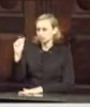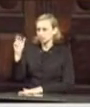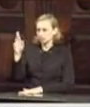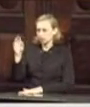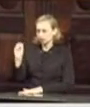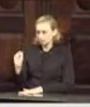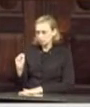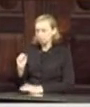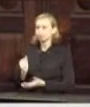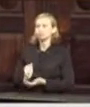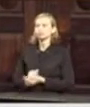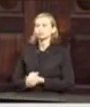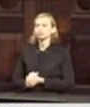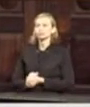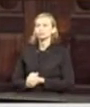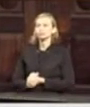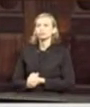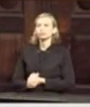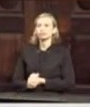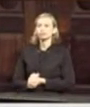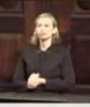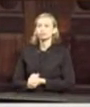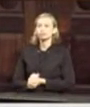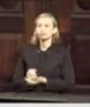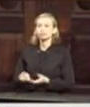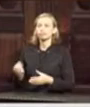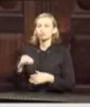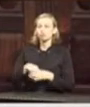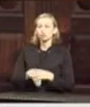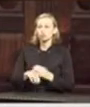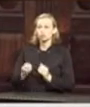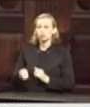ambiental, votem a favor dessa PEC.